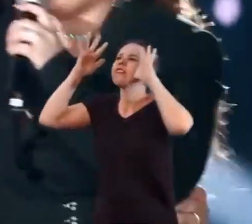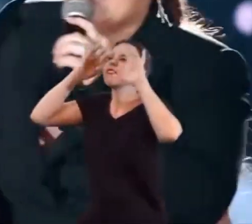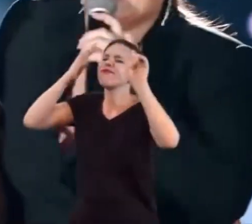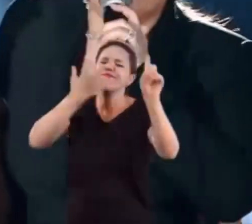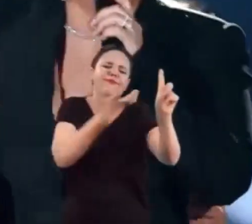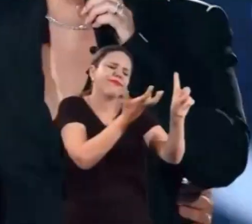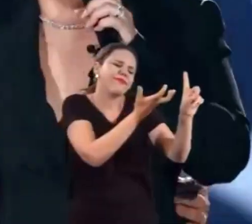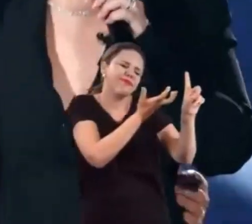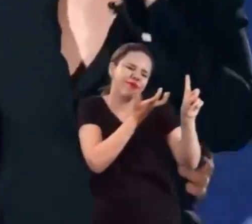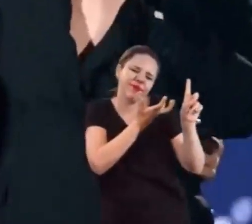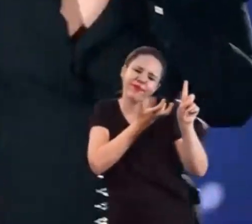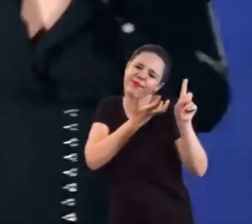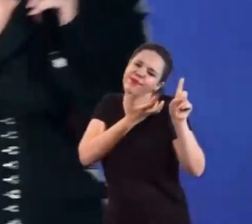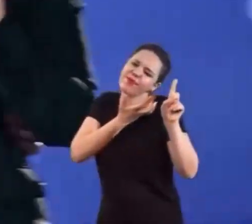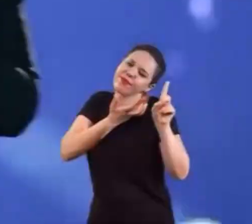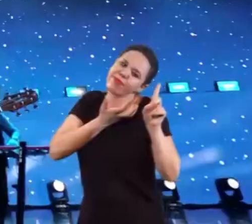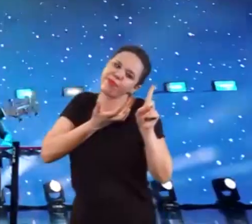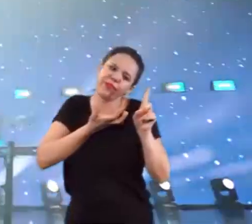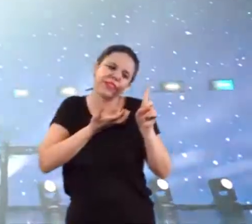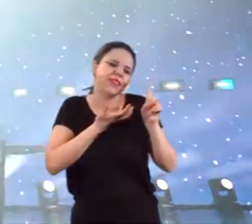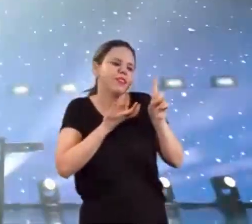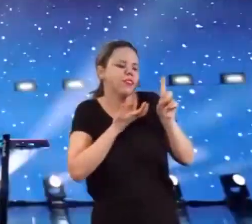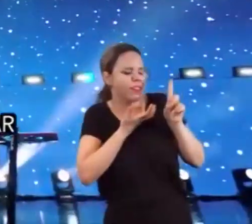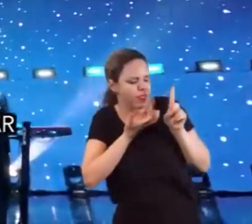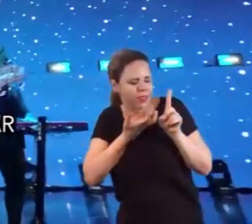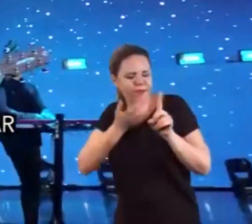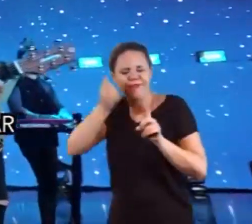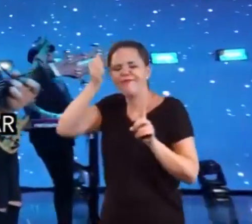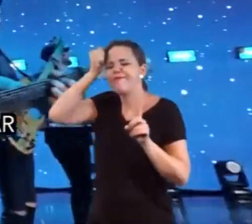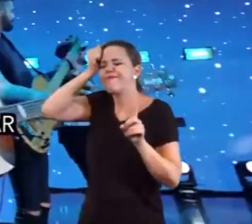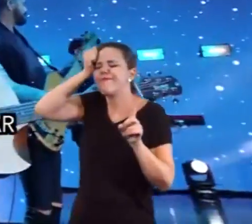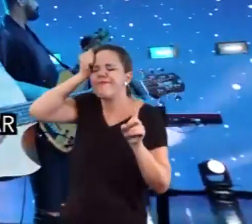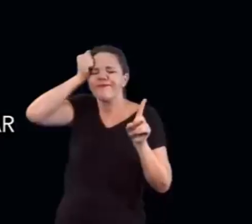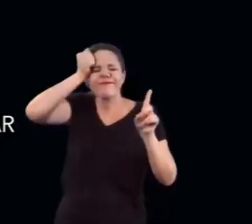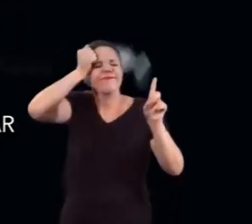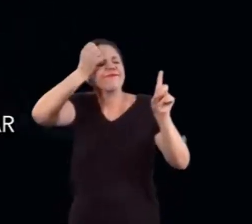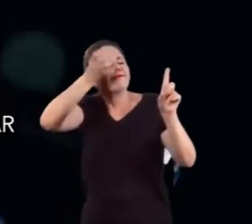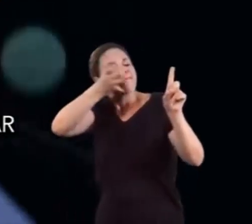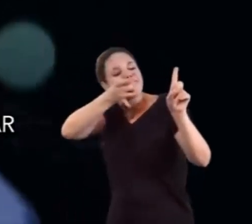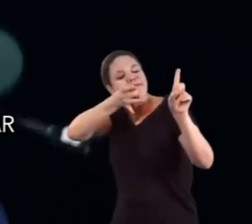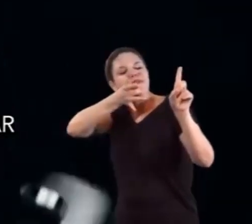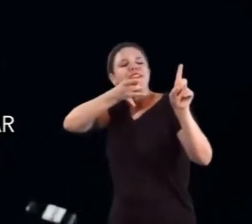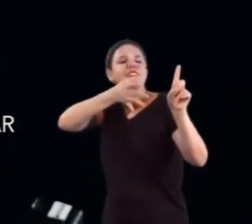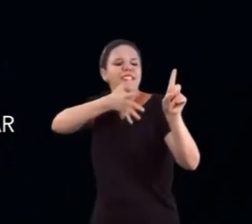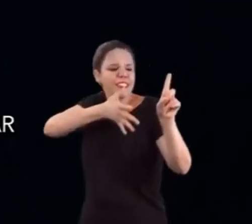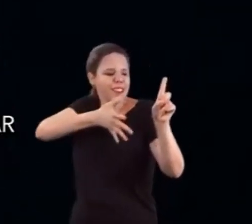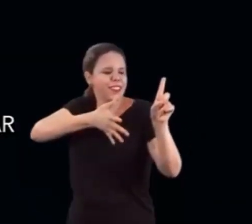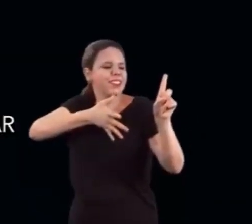Pra me arrepender.